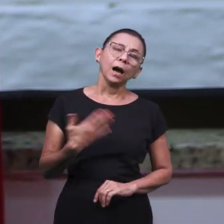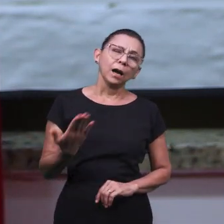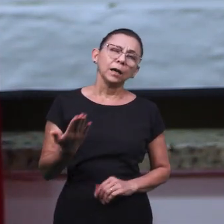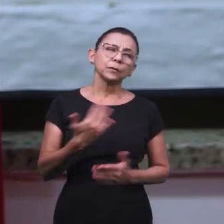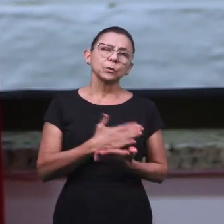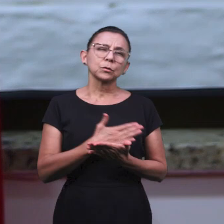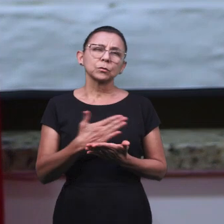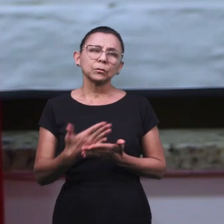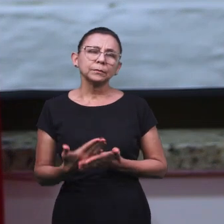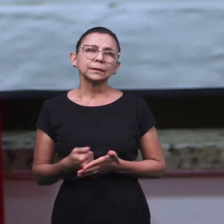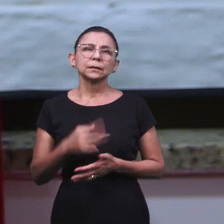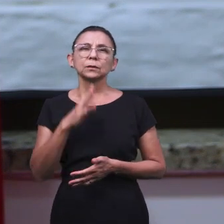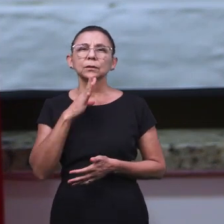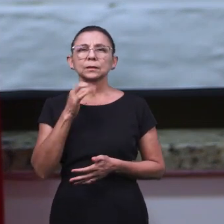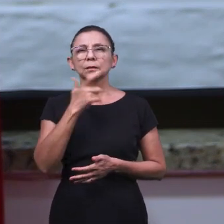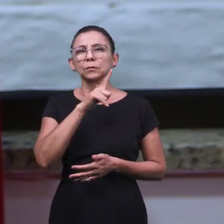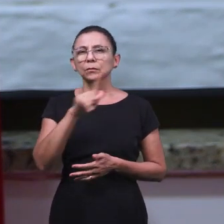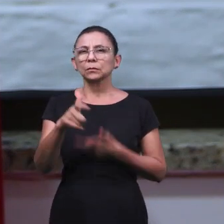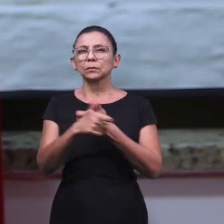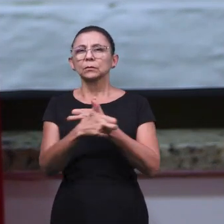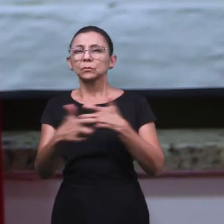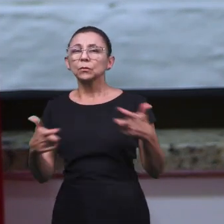comecei a entender melhor, né,